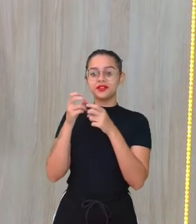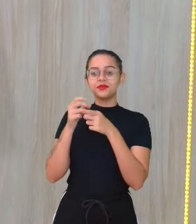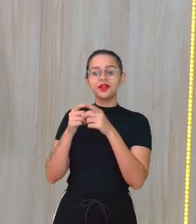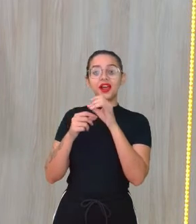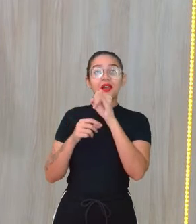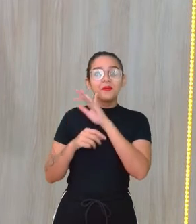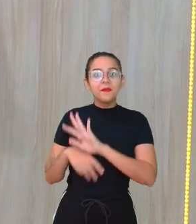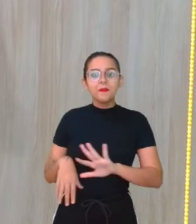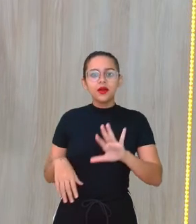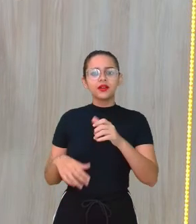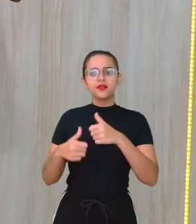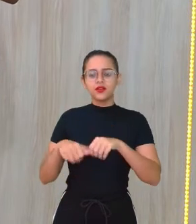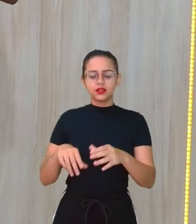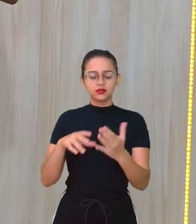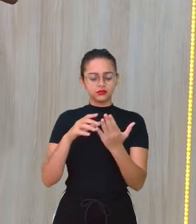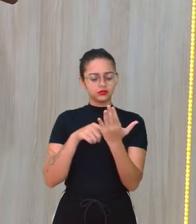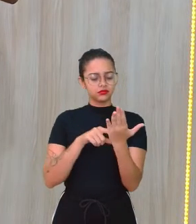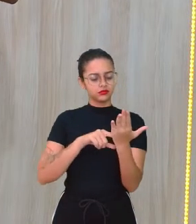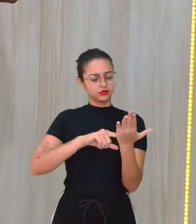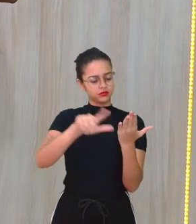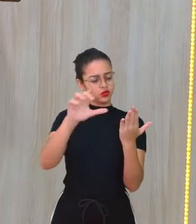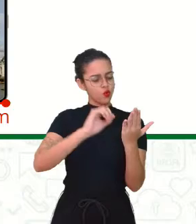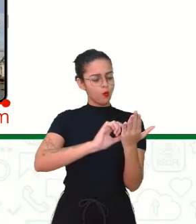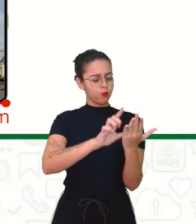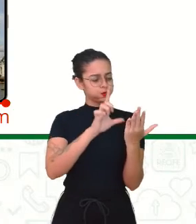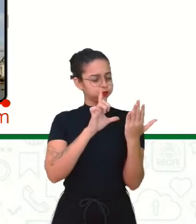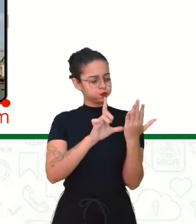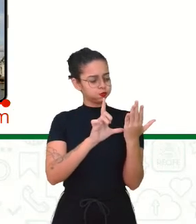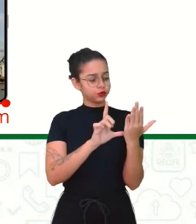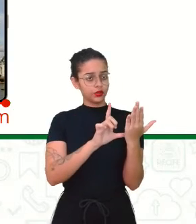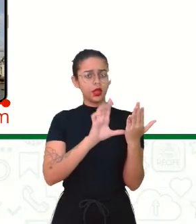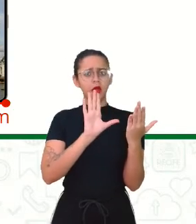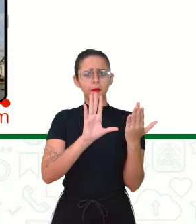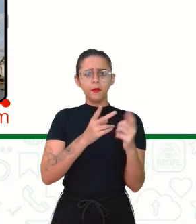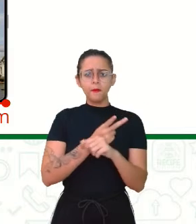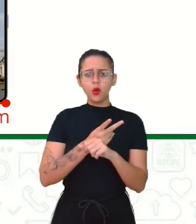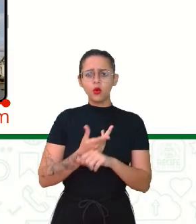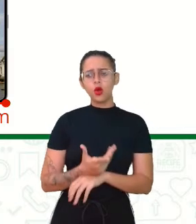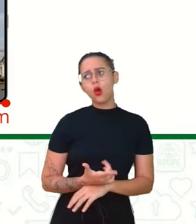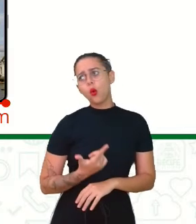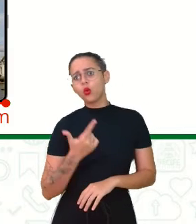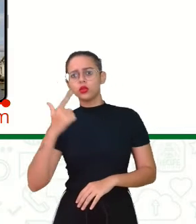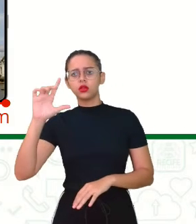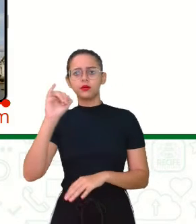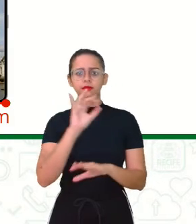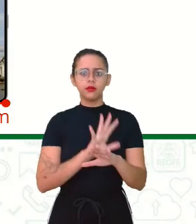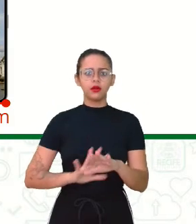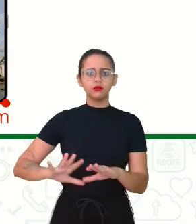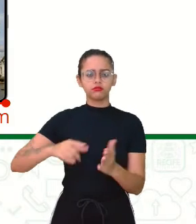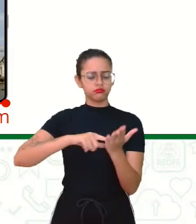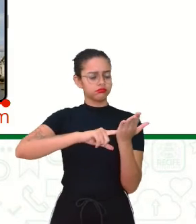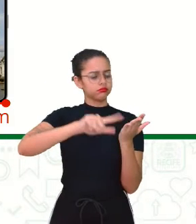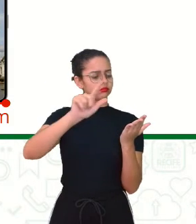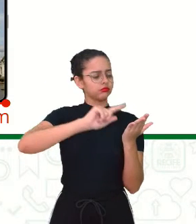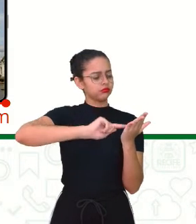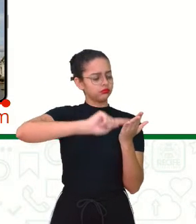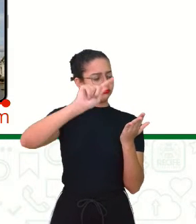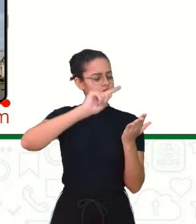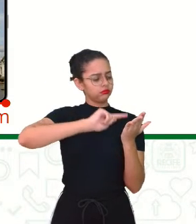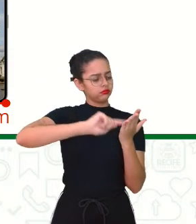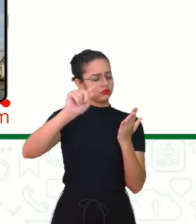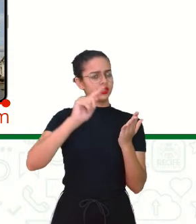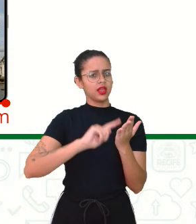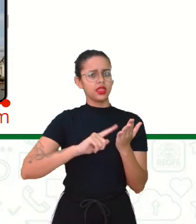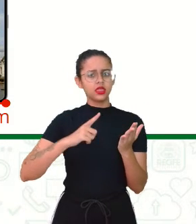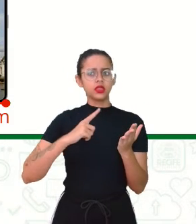dessa foto fica na tela toda, né? Mas às vezes quando você vai procurar uma outra imagem, você aperta lá a galeria de imagens